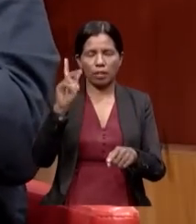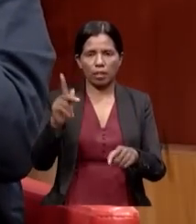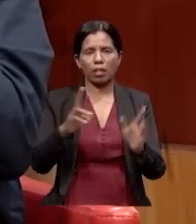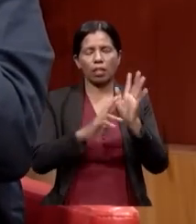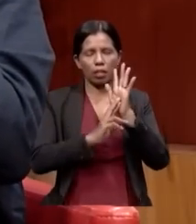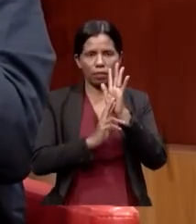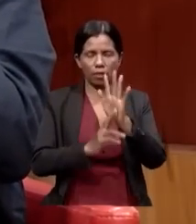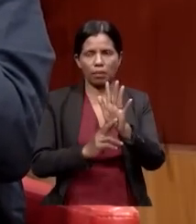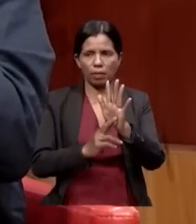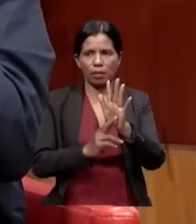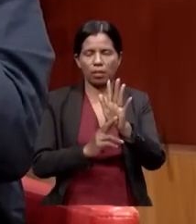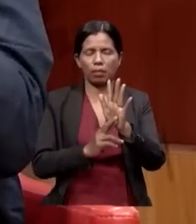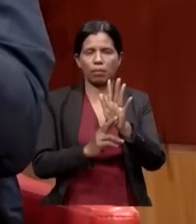o